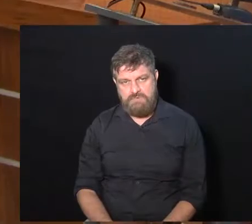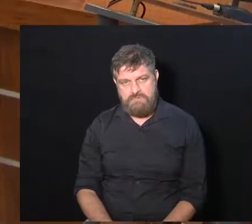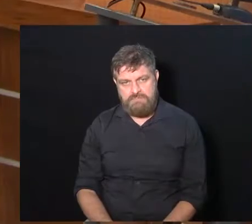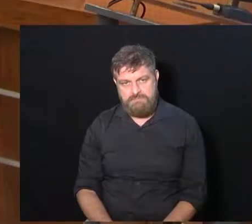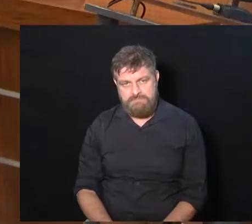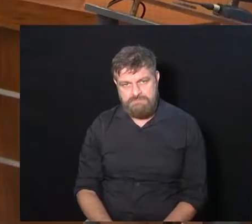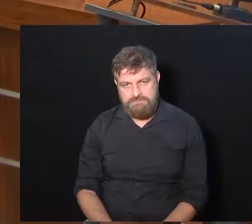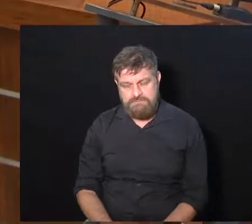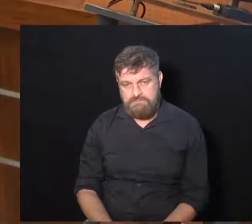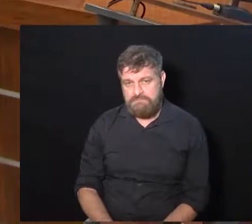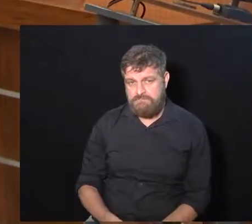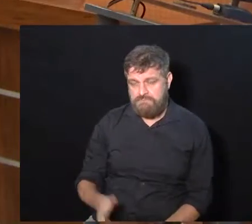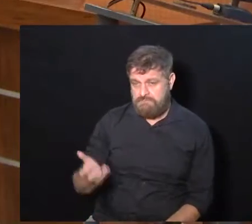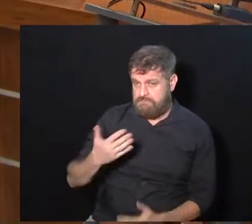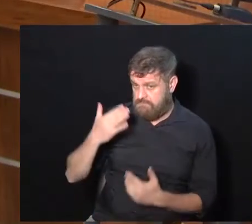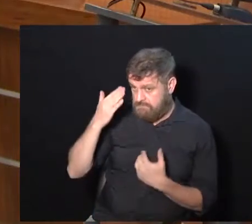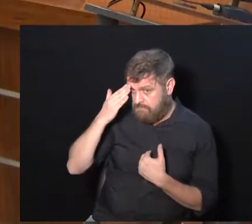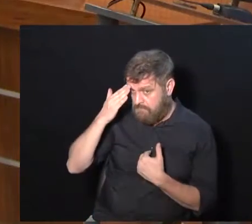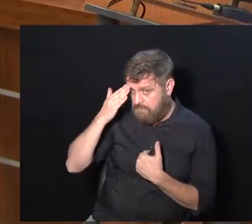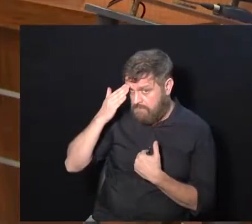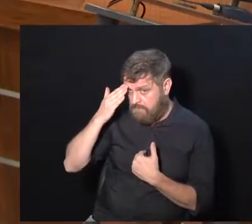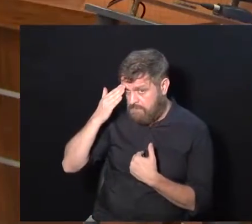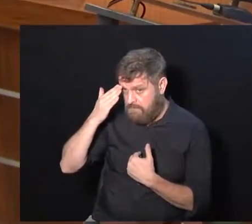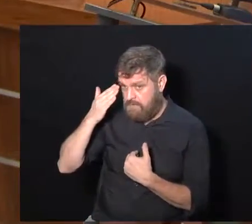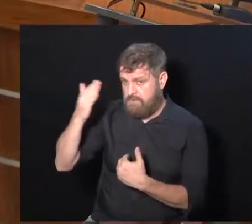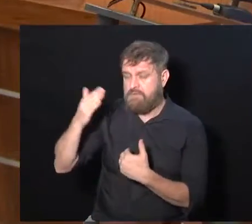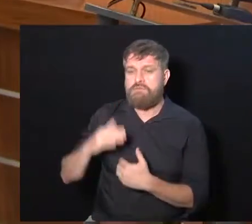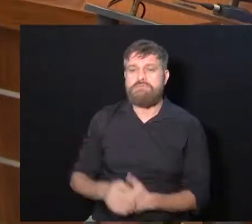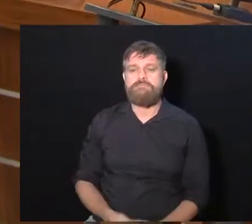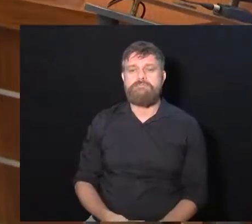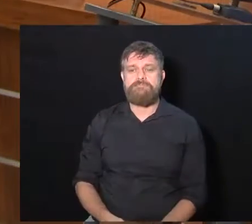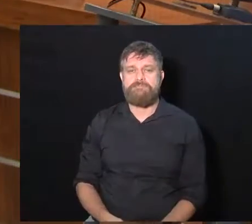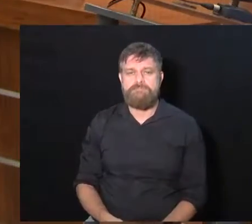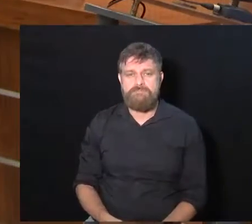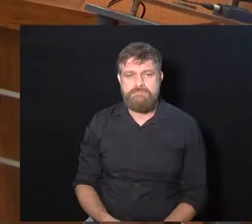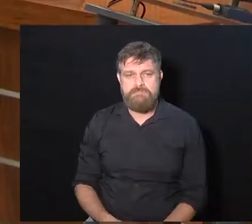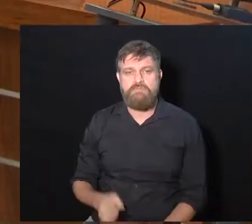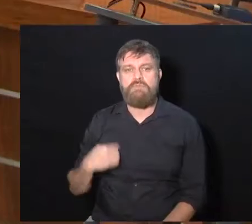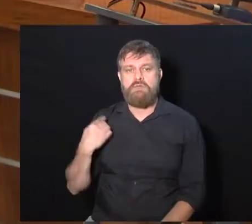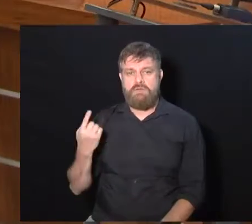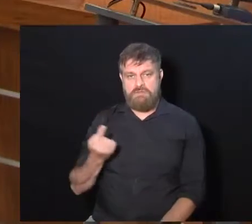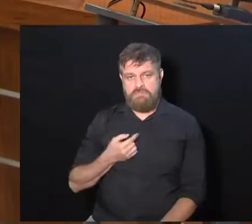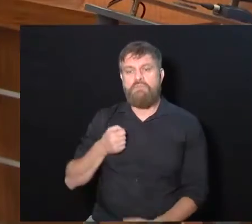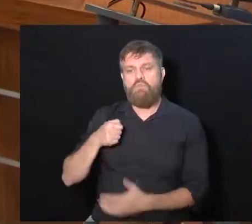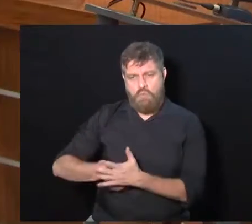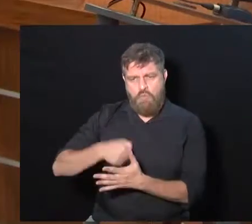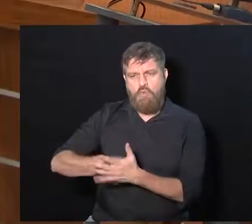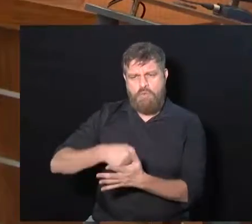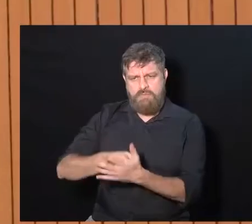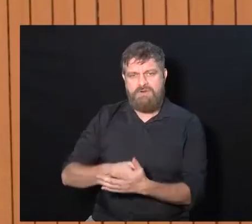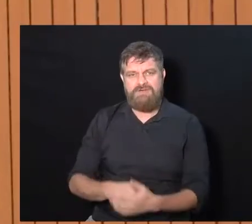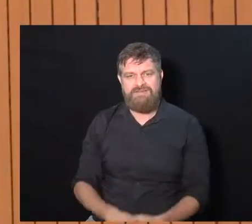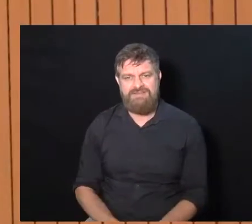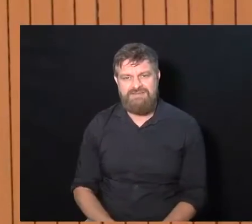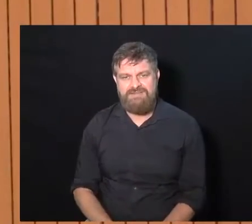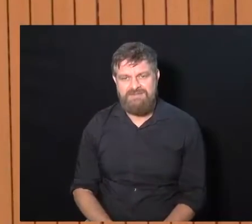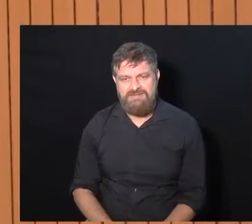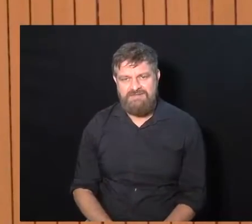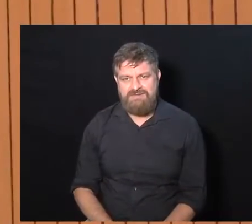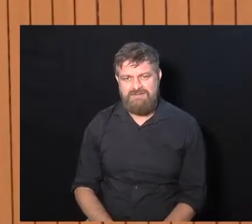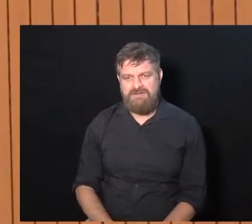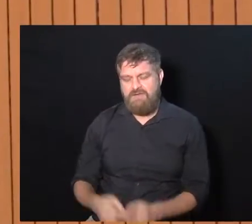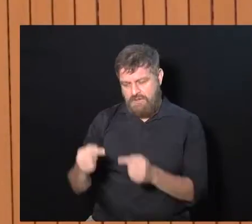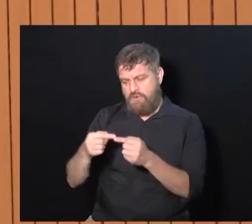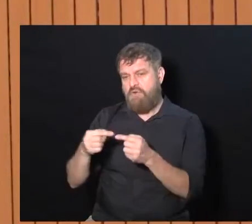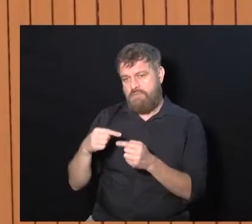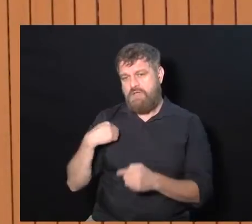Bom, eu queria agradecer, né, esse compromisso de vocês, assim, pode ter certeza que a gente vai cobrar. E que faz parte,